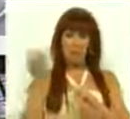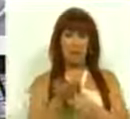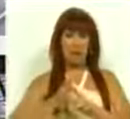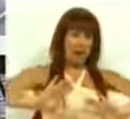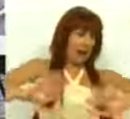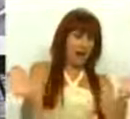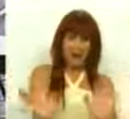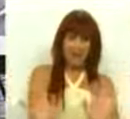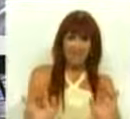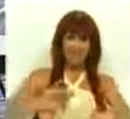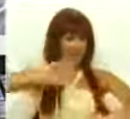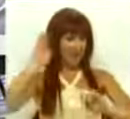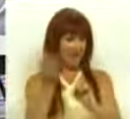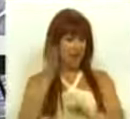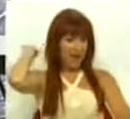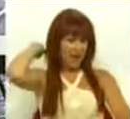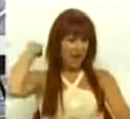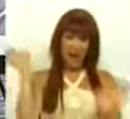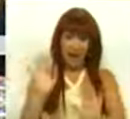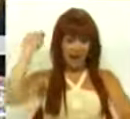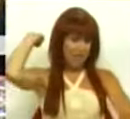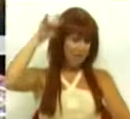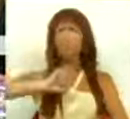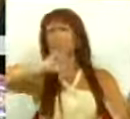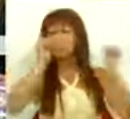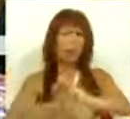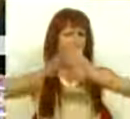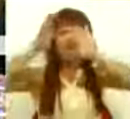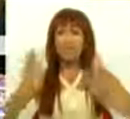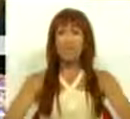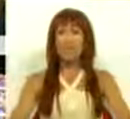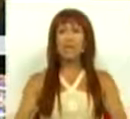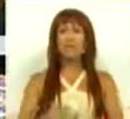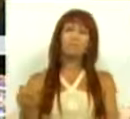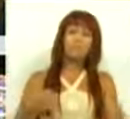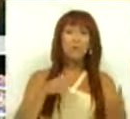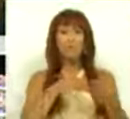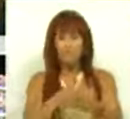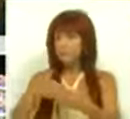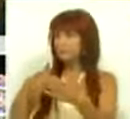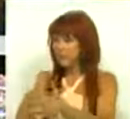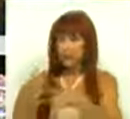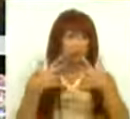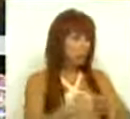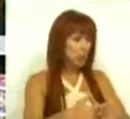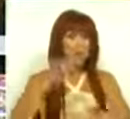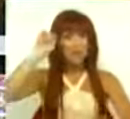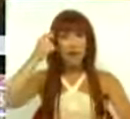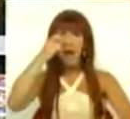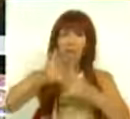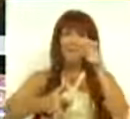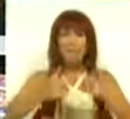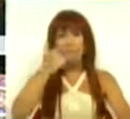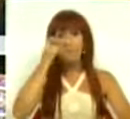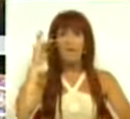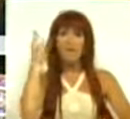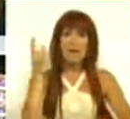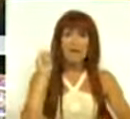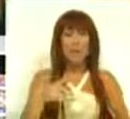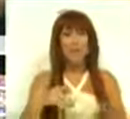essa república da impunidade tem que ser reformada. É evidente que os bloqueios estruturais que afetam a vida de alguns são